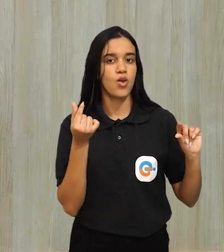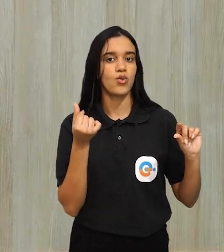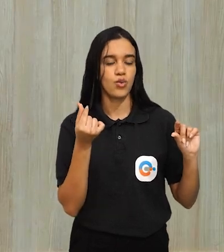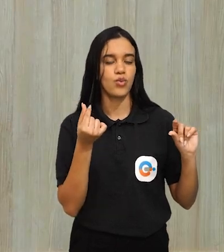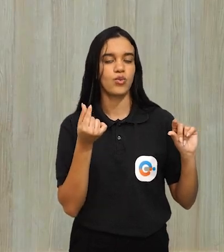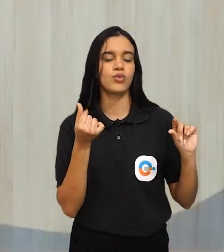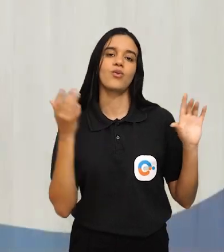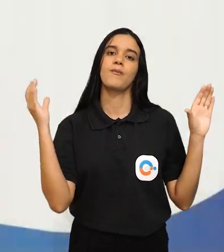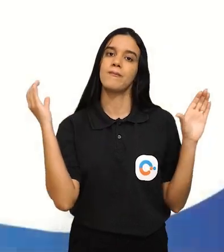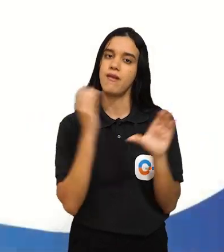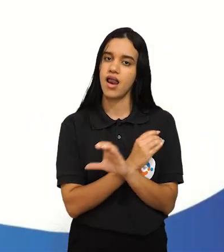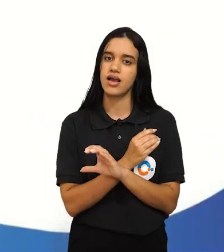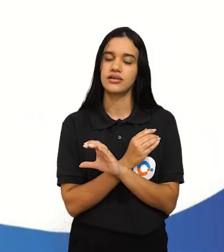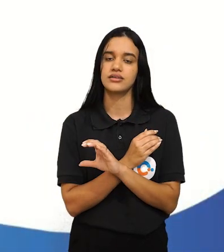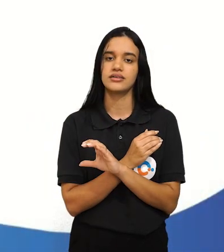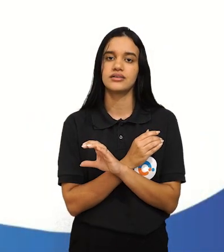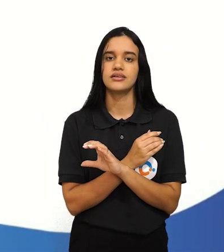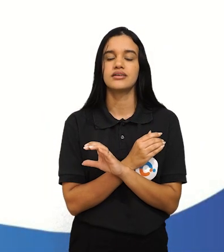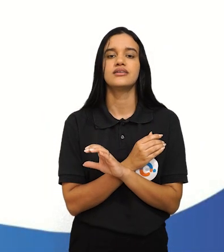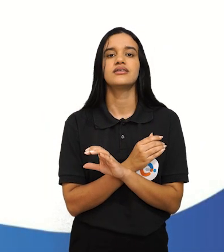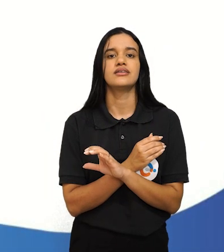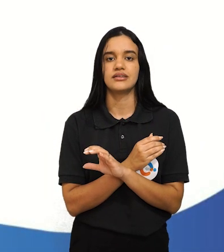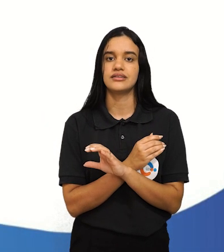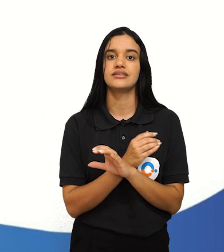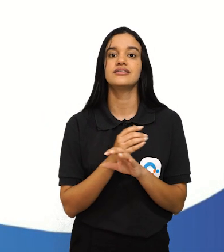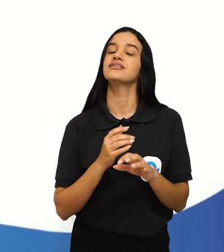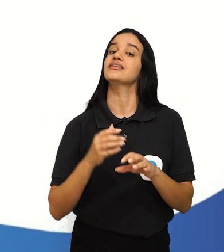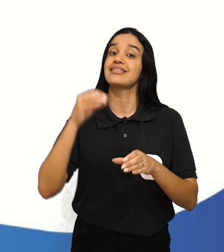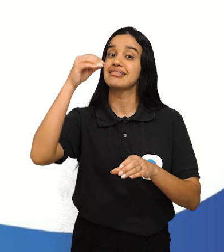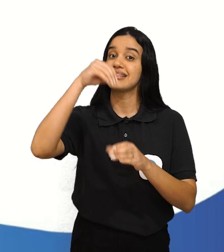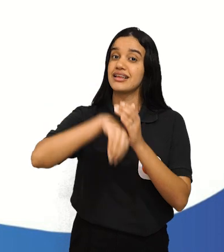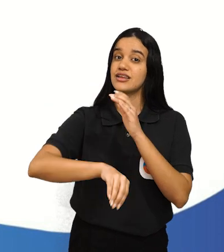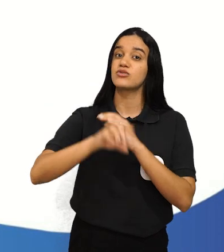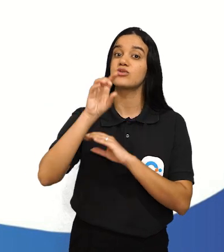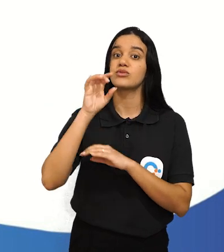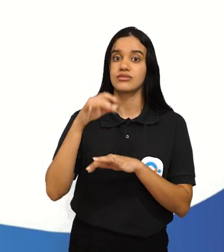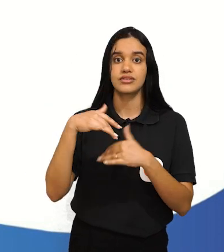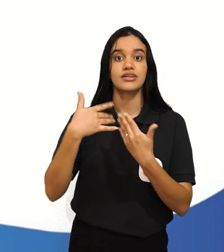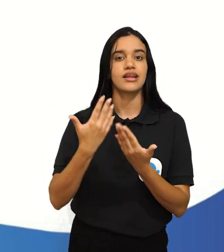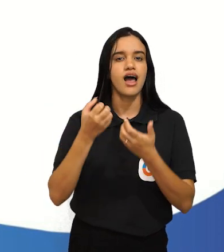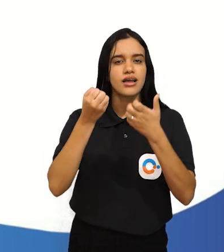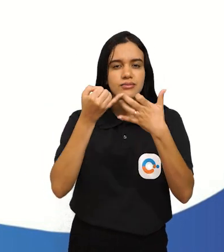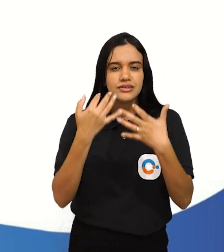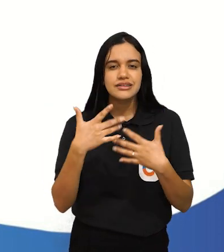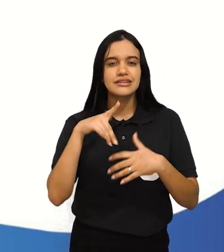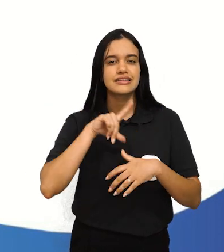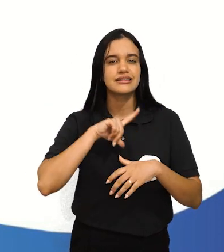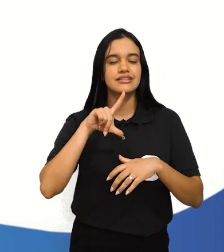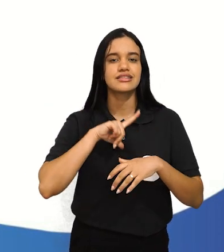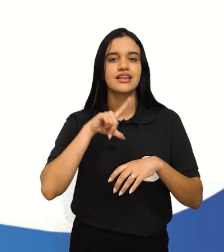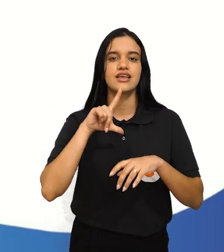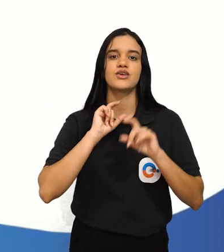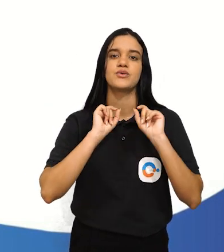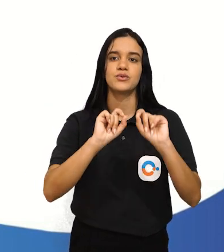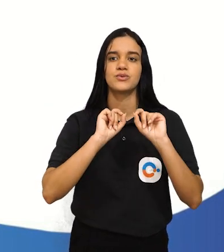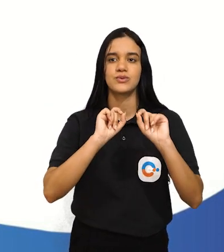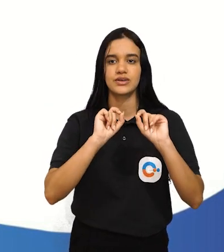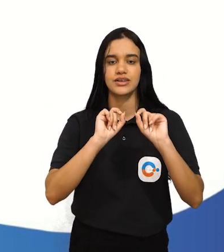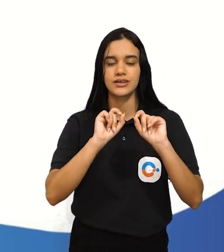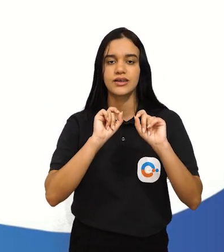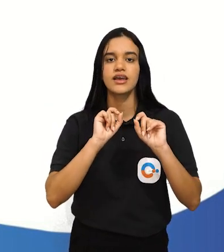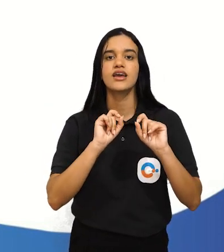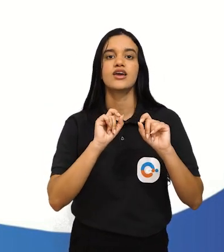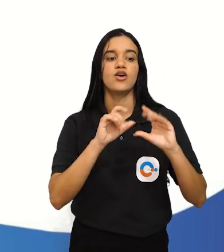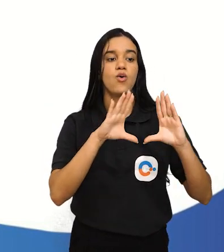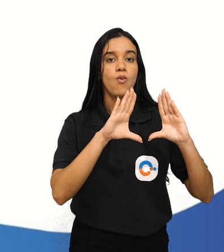nota e dentro da descrição dos produtos eu tenho a esponja que é